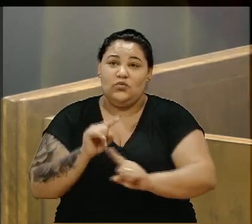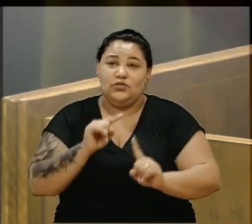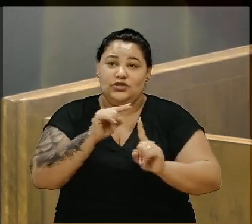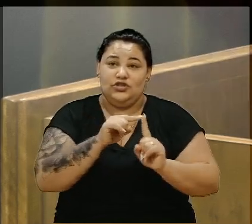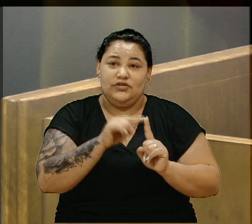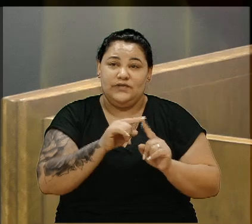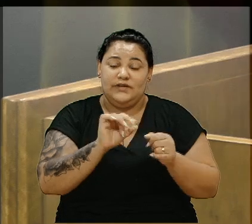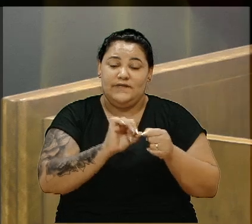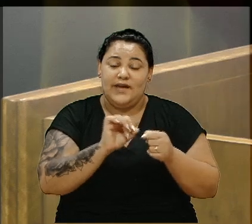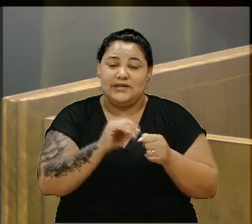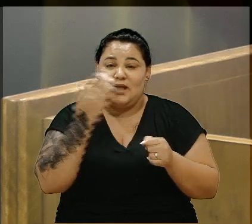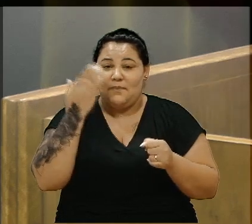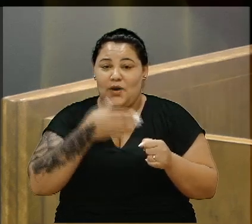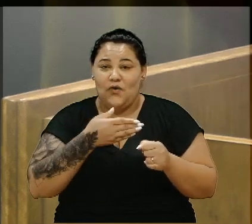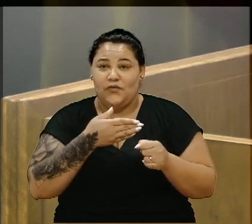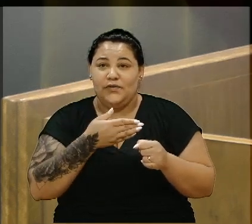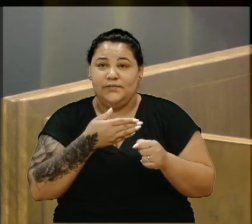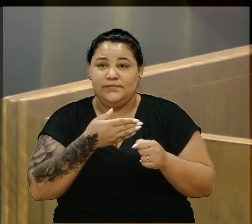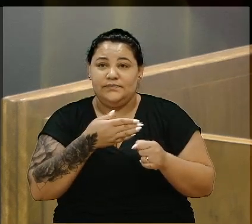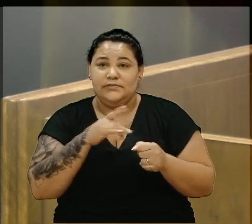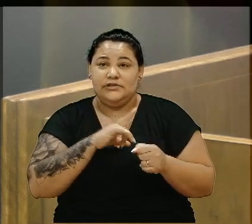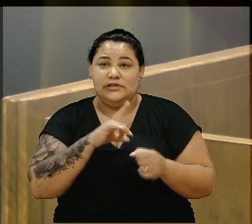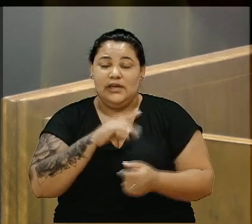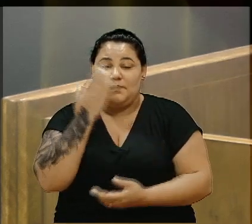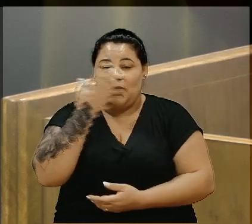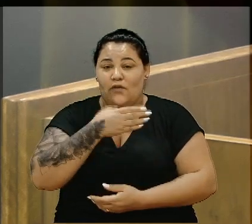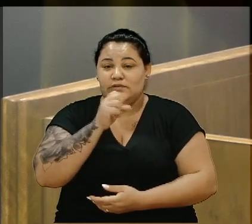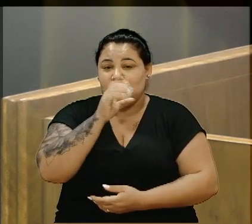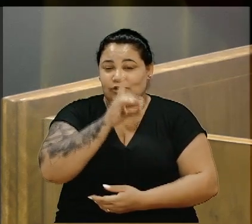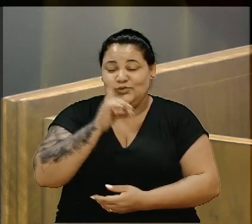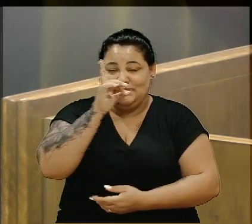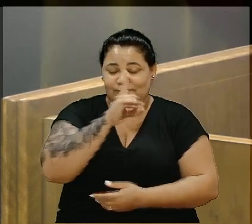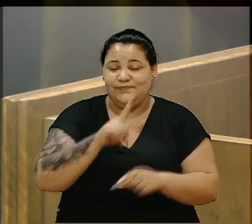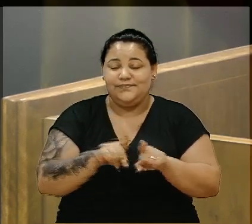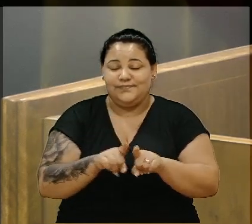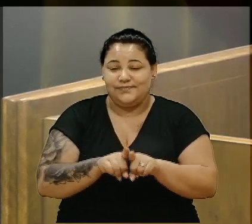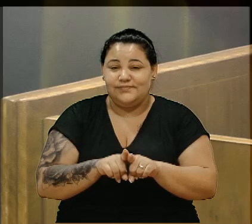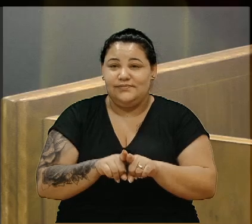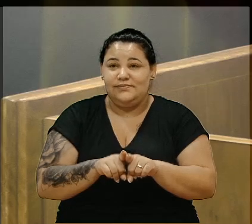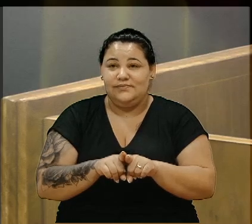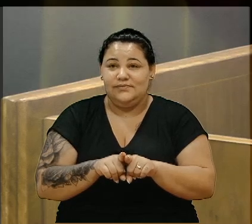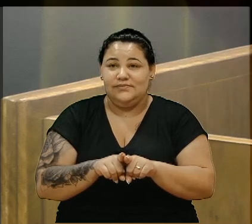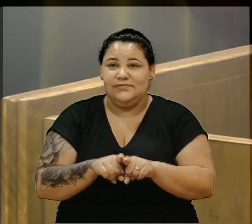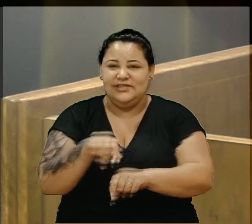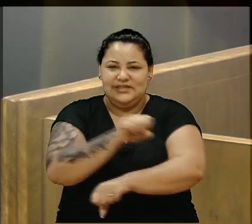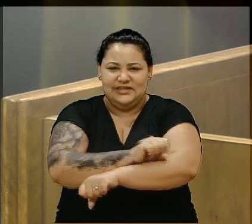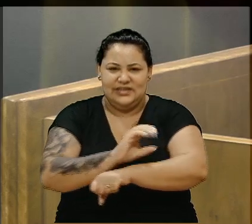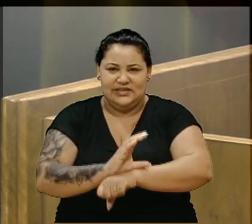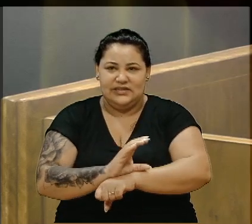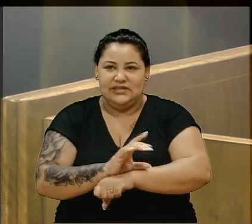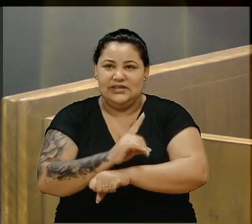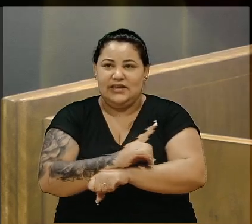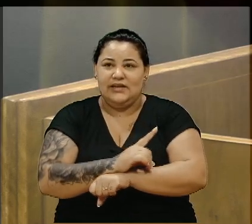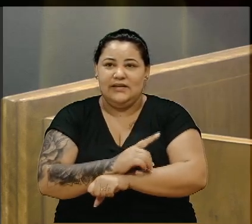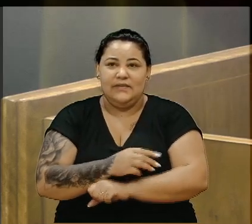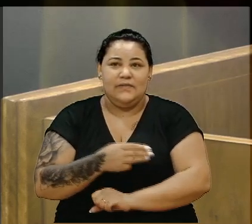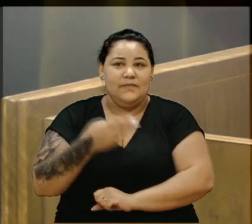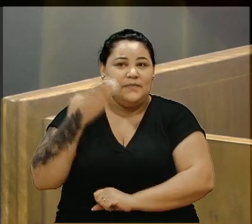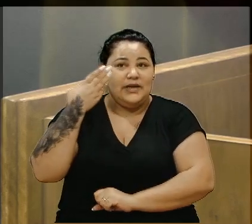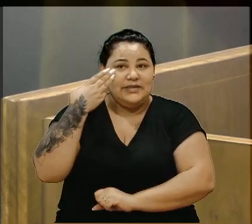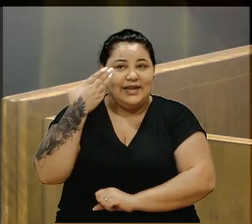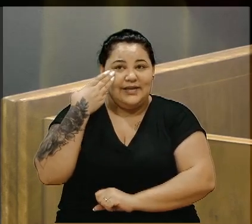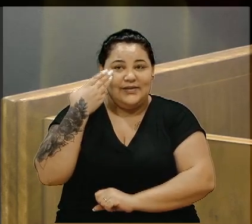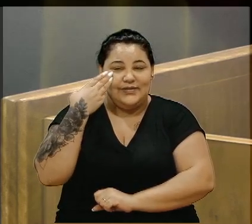nas provas, né? Inclusive, tem prova aí no fim de semana, que Sesc aprova, né, Marcelo, meu assessor da